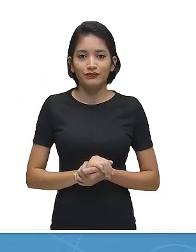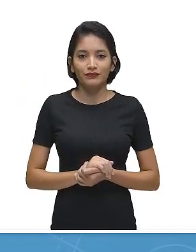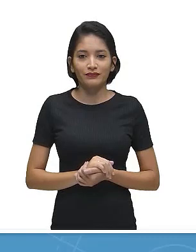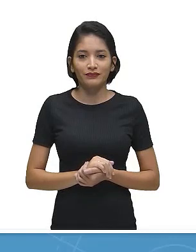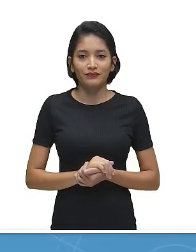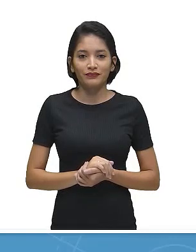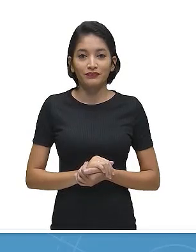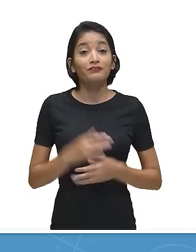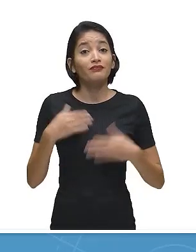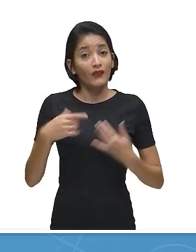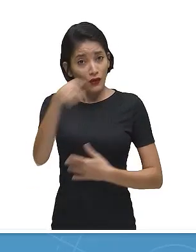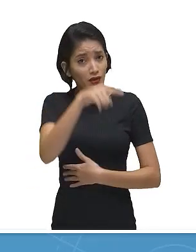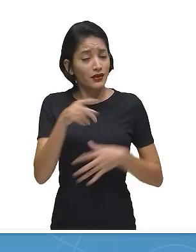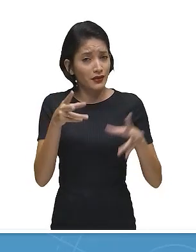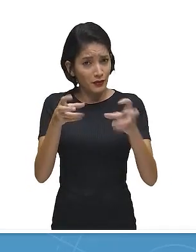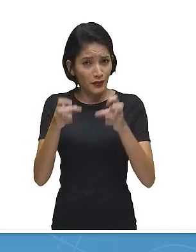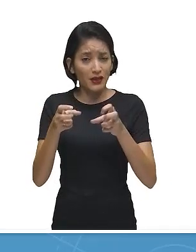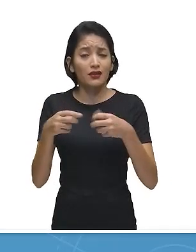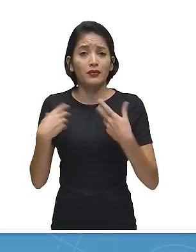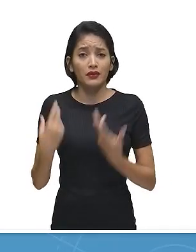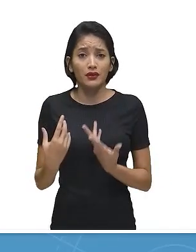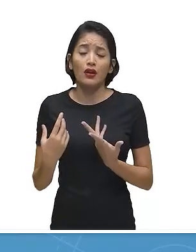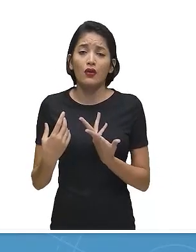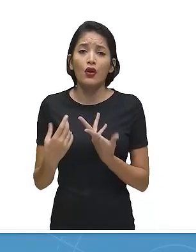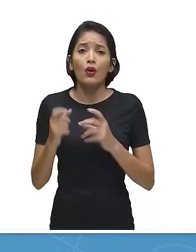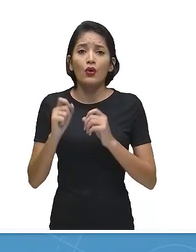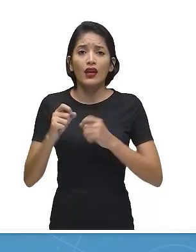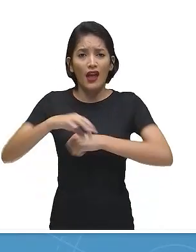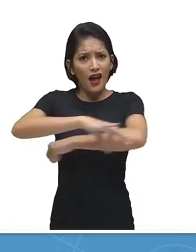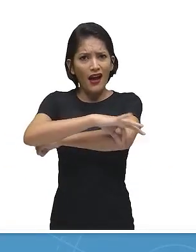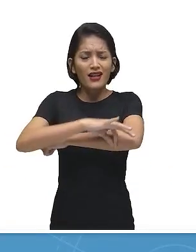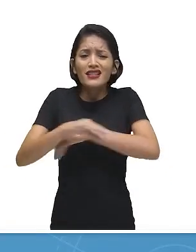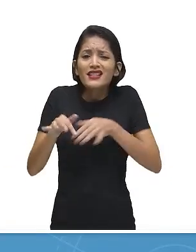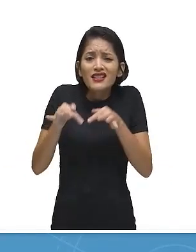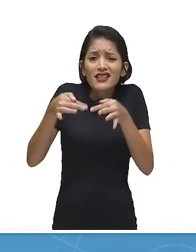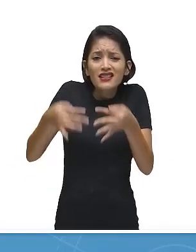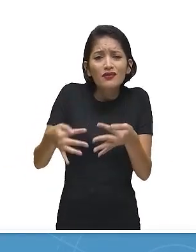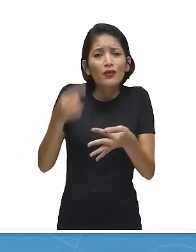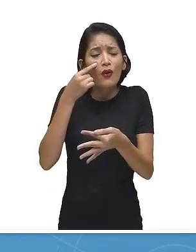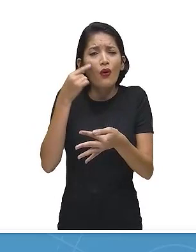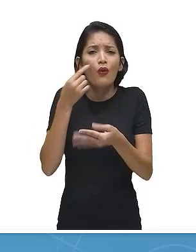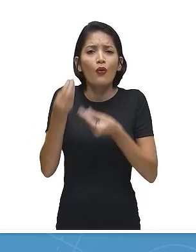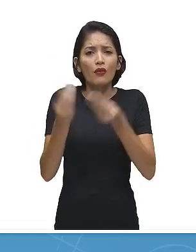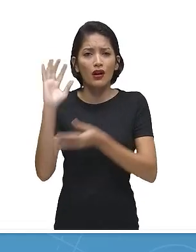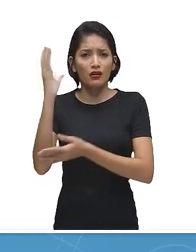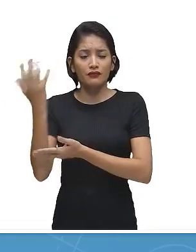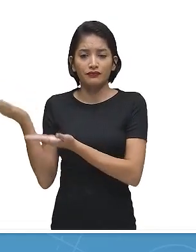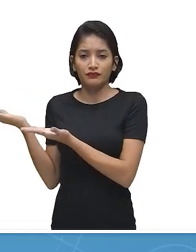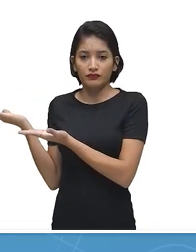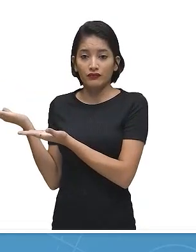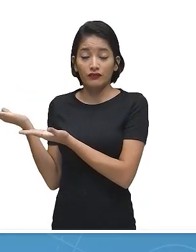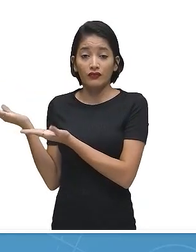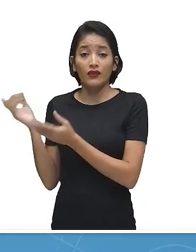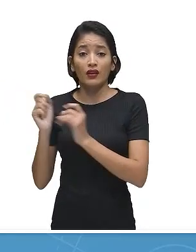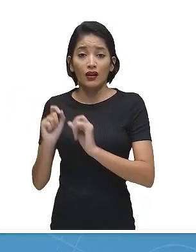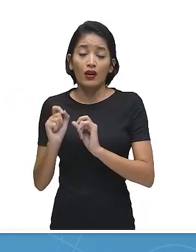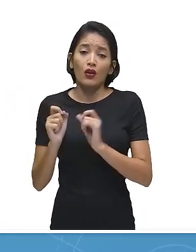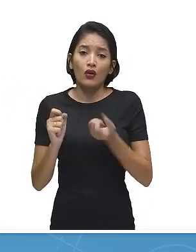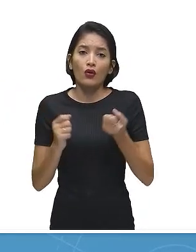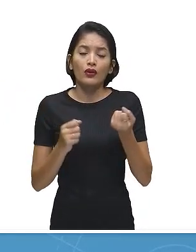as terras que produziram mesmo foi a Vila São Vicente, que foi fundada por Martim Afonso,